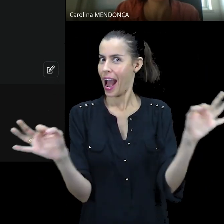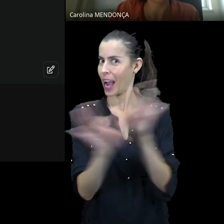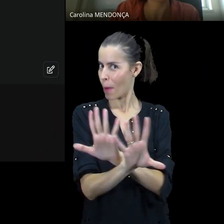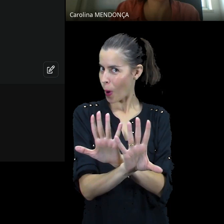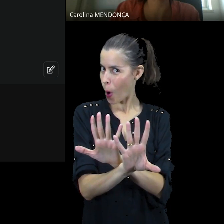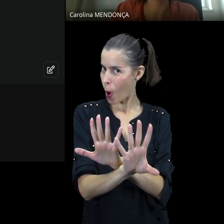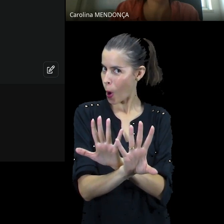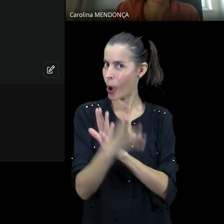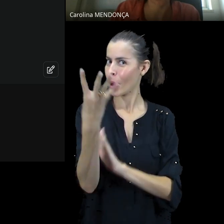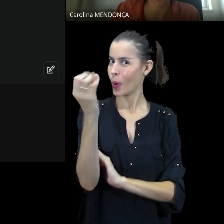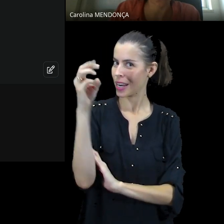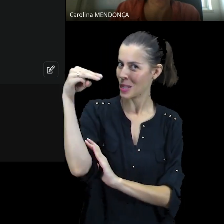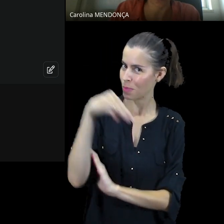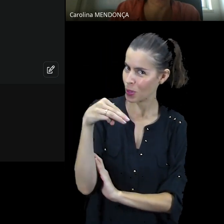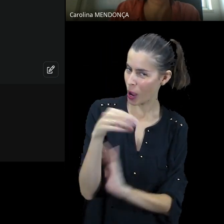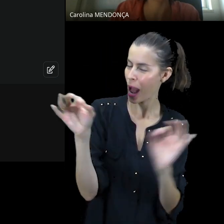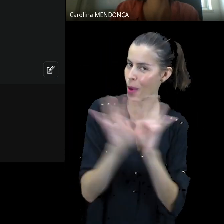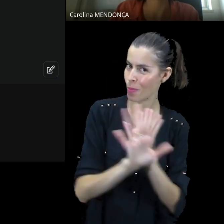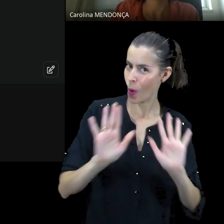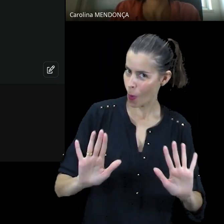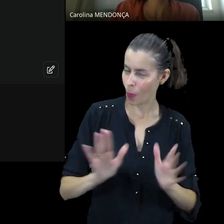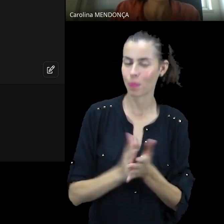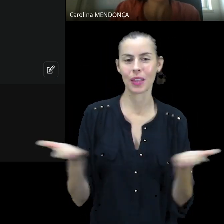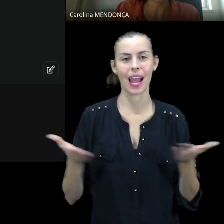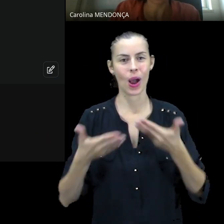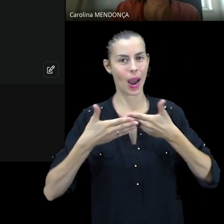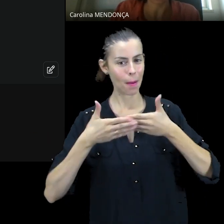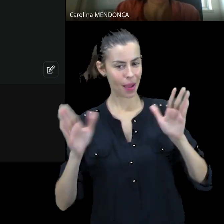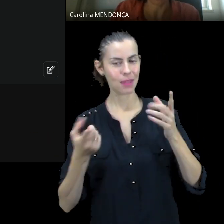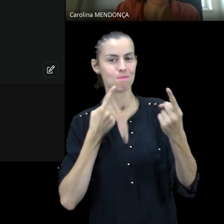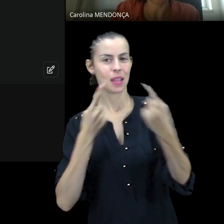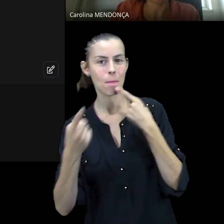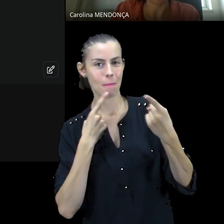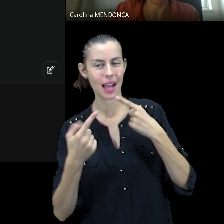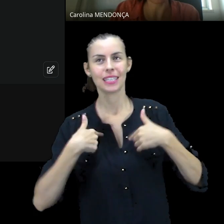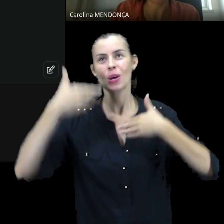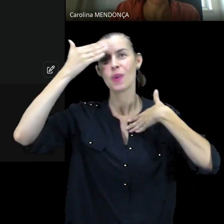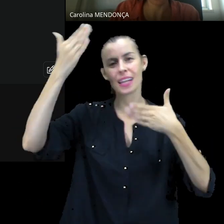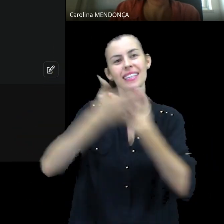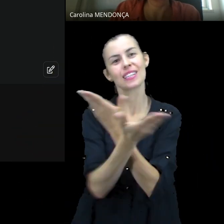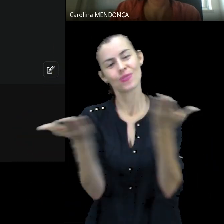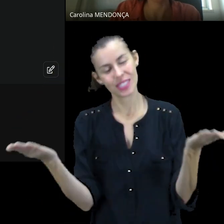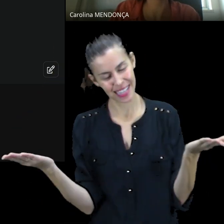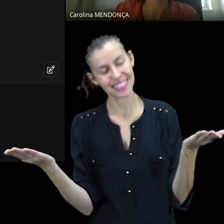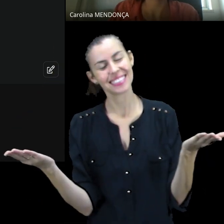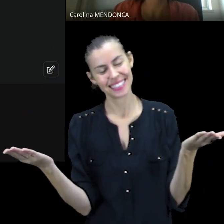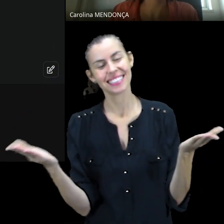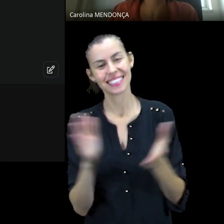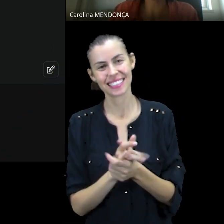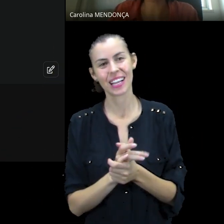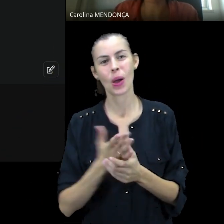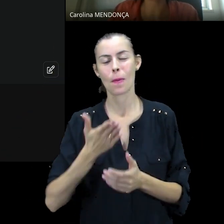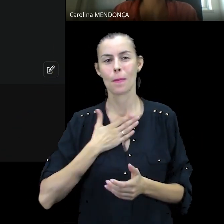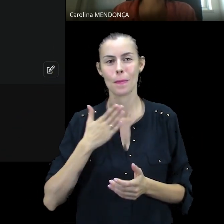meus contatos do Núcleo de Currículos e Programas, e o site da Prograde também, aqui é a página do Núcleo de Currículos, onde